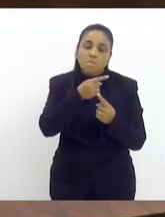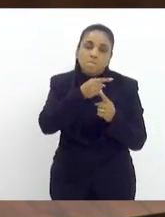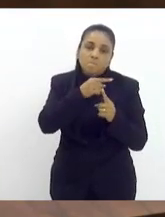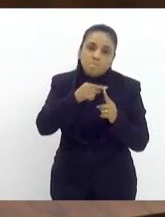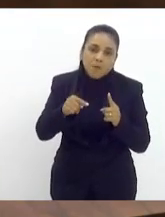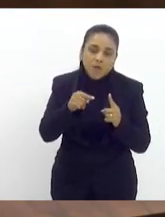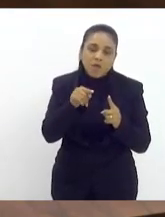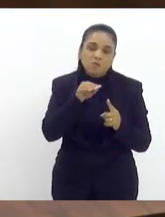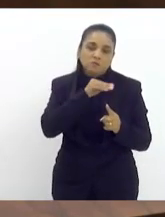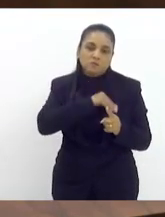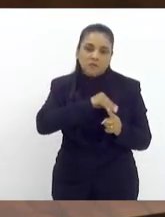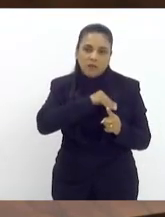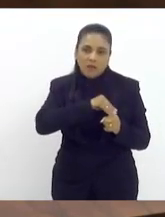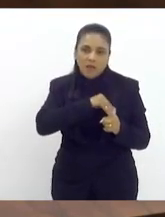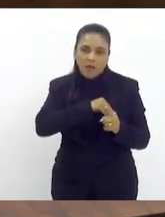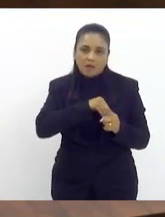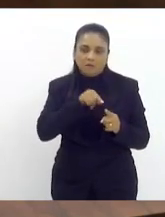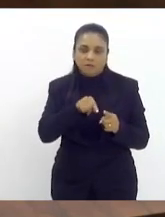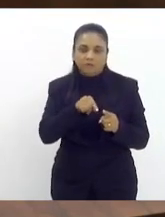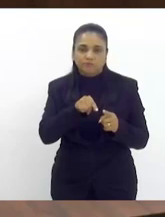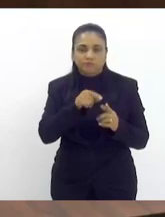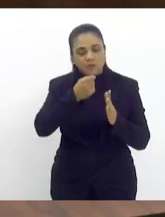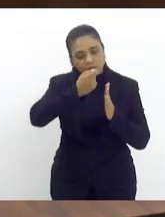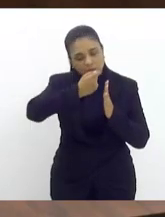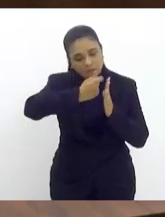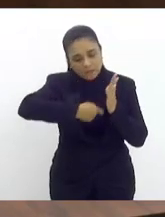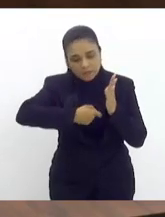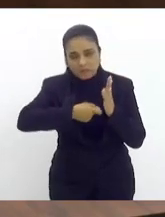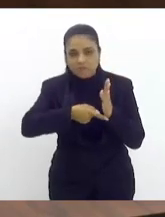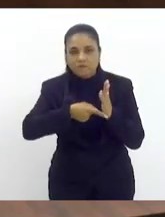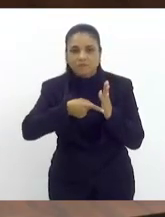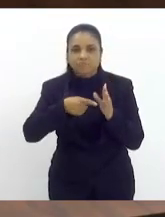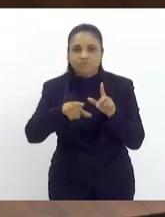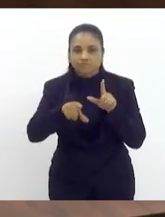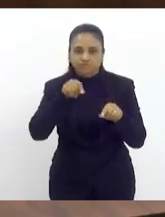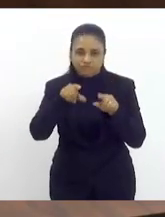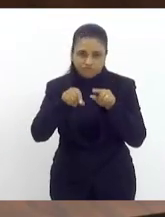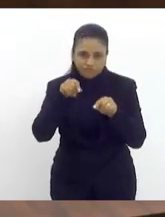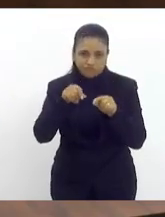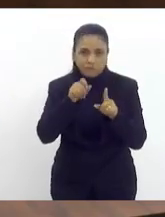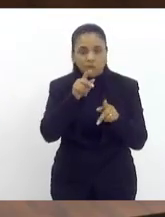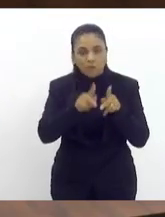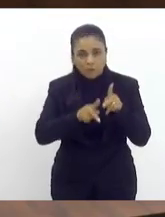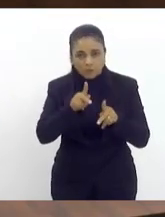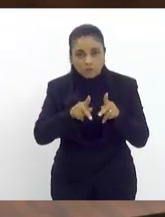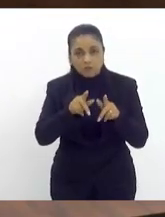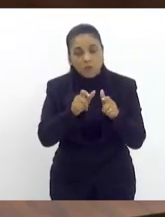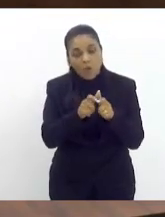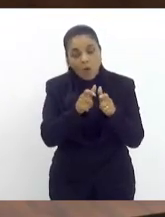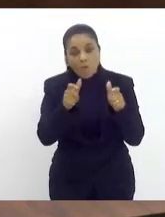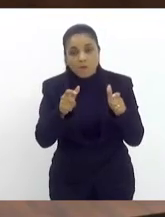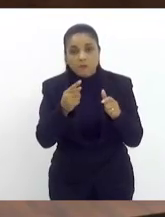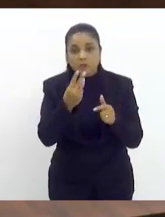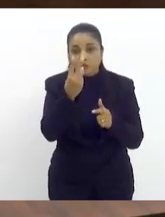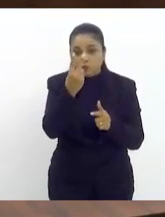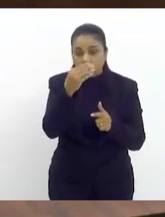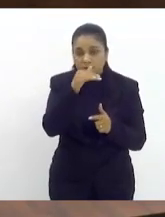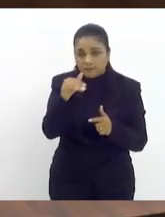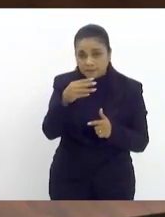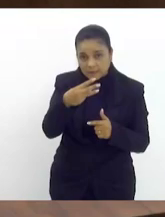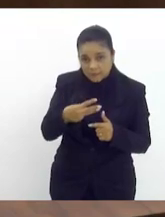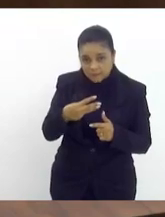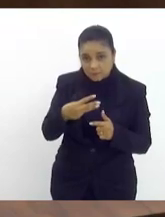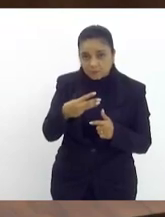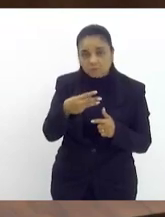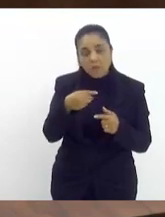como os beneficiários da tarifa social. Então, a gente fez uma emenda aumentando para 2/3, que tendo acordo, acho que Vossa Excelência